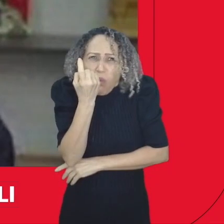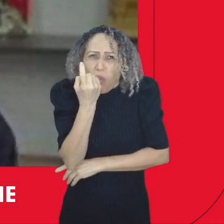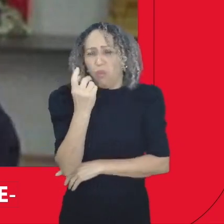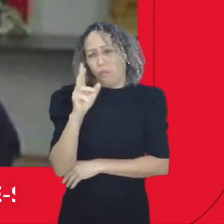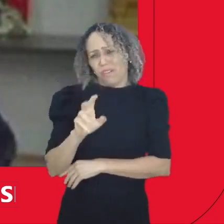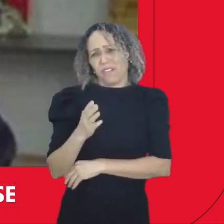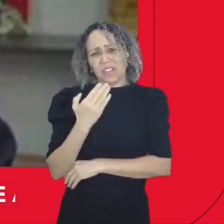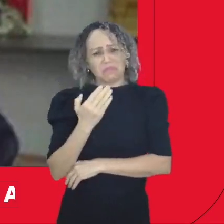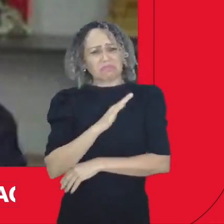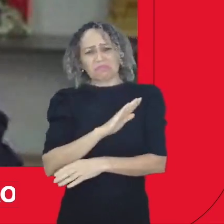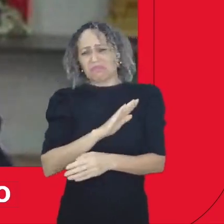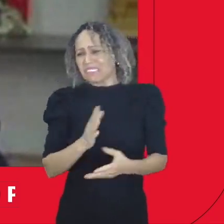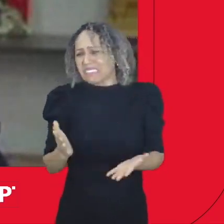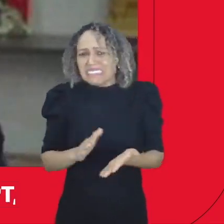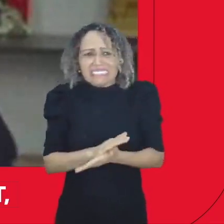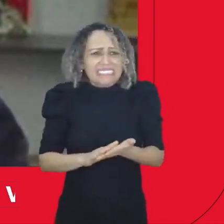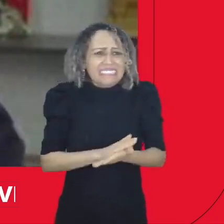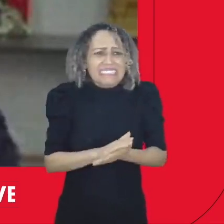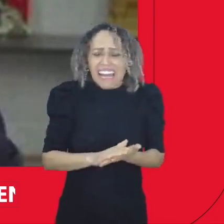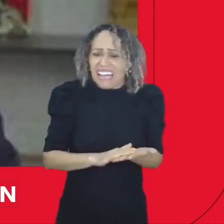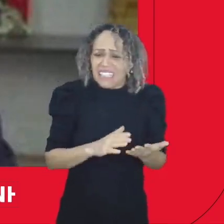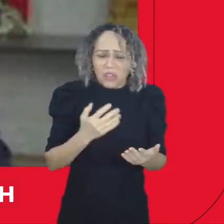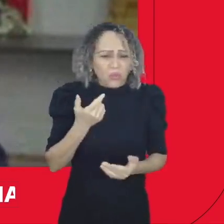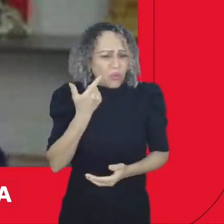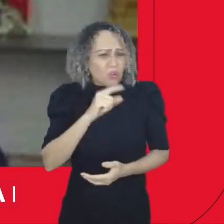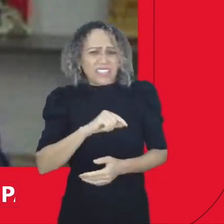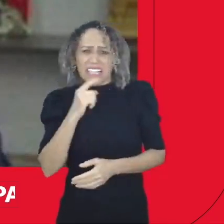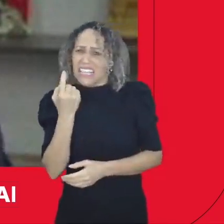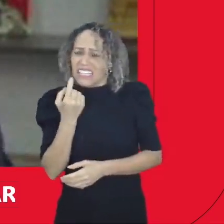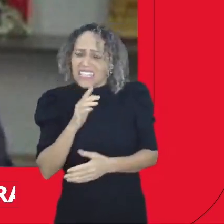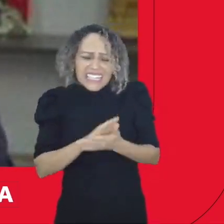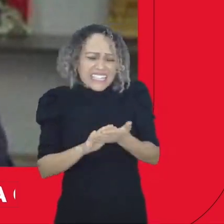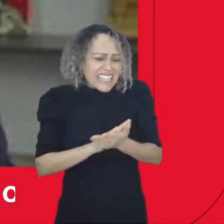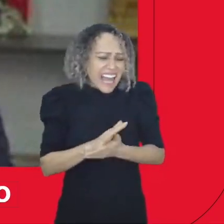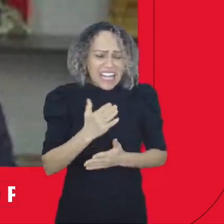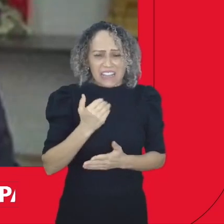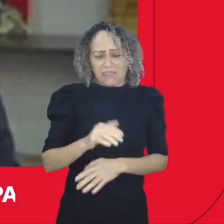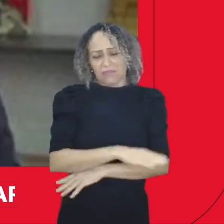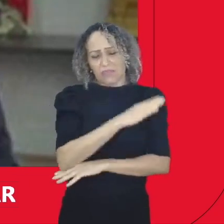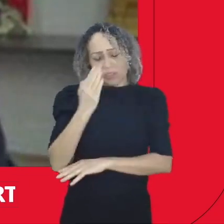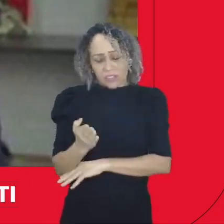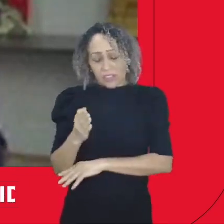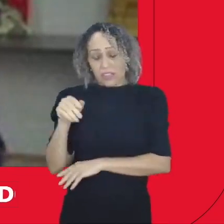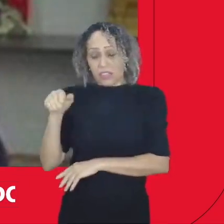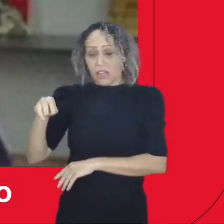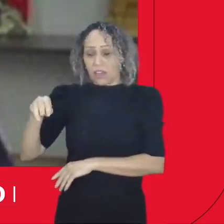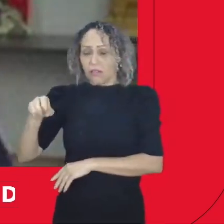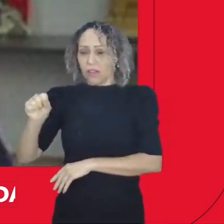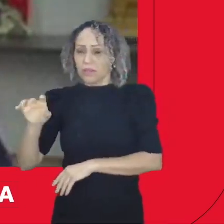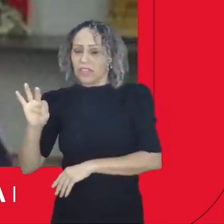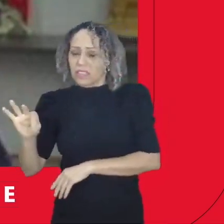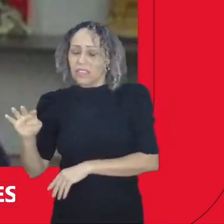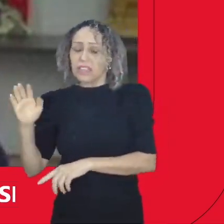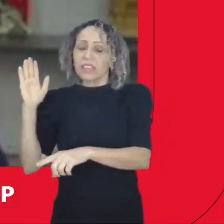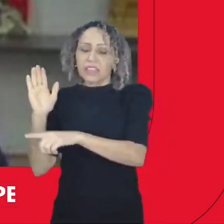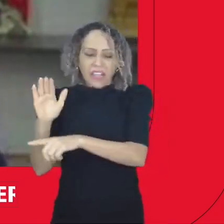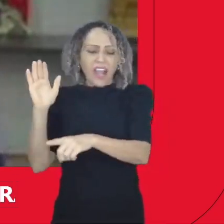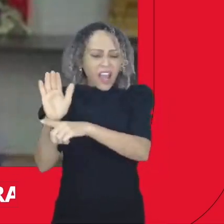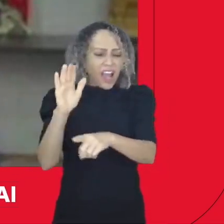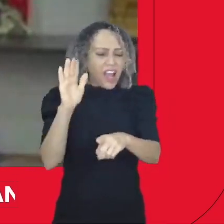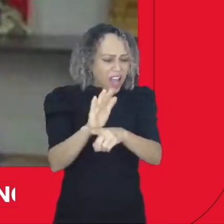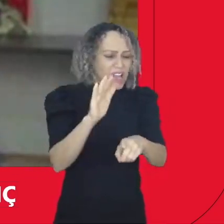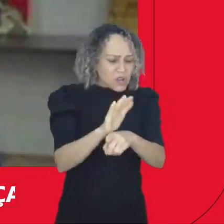tanto, um estado que tem um solo fértil, que tem um povo trabalhador, foi os assentados, foi os pequenos agricultores, os pobres do